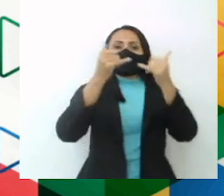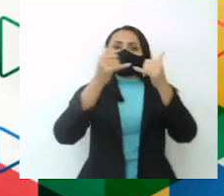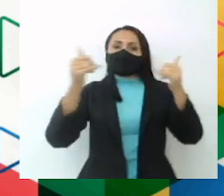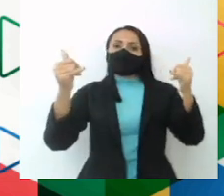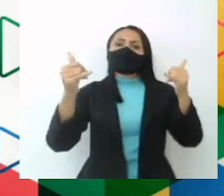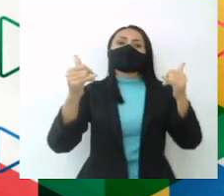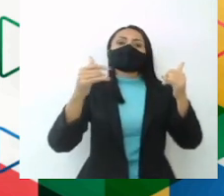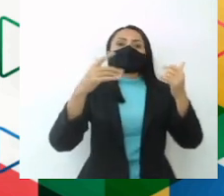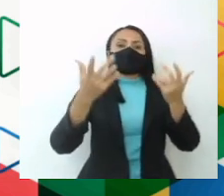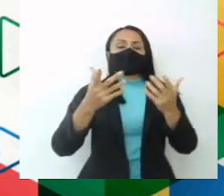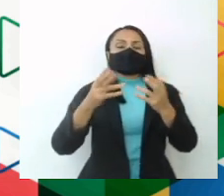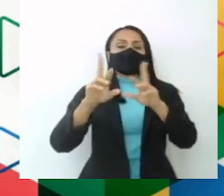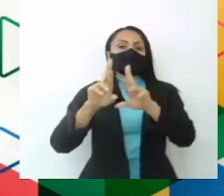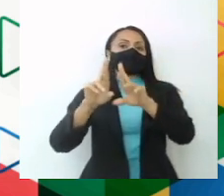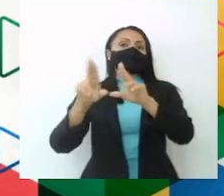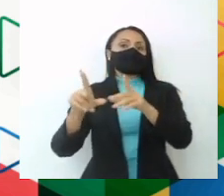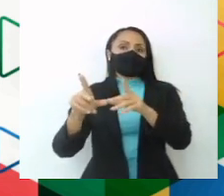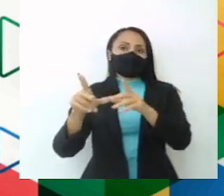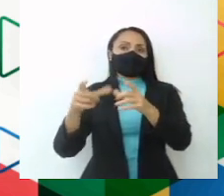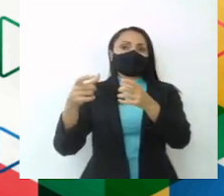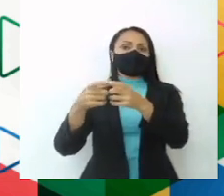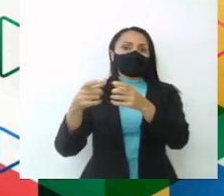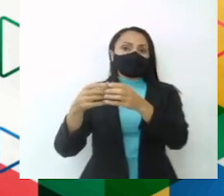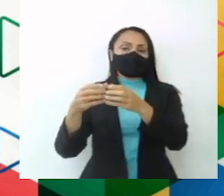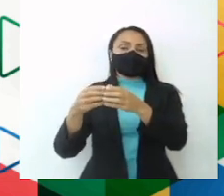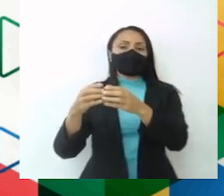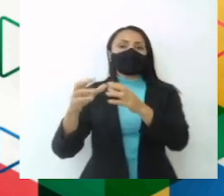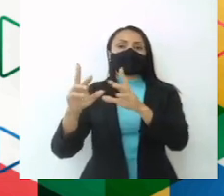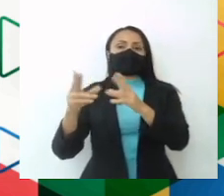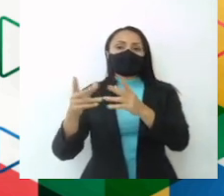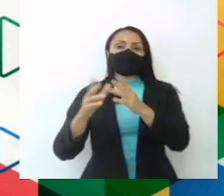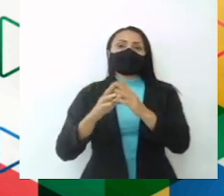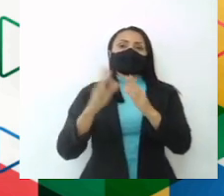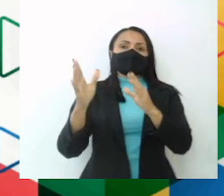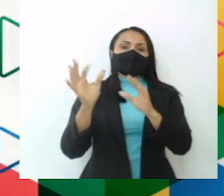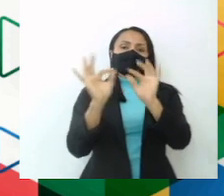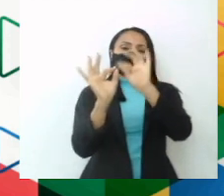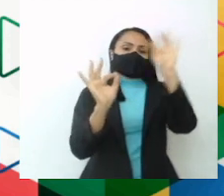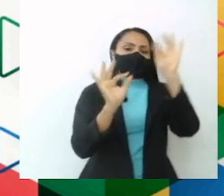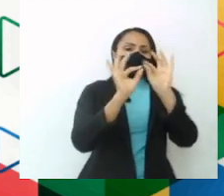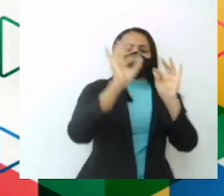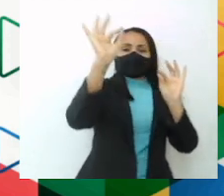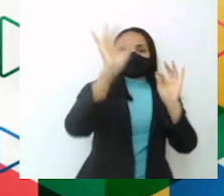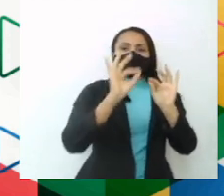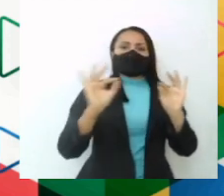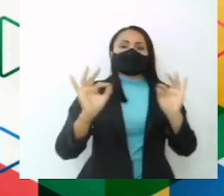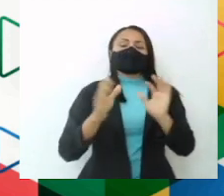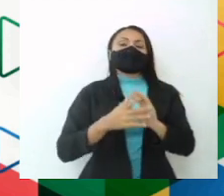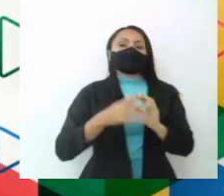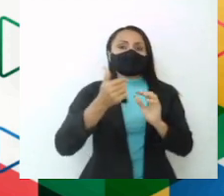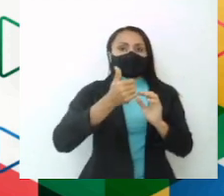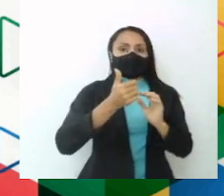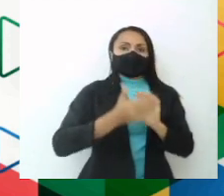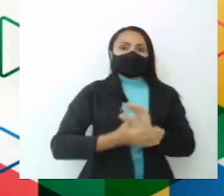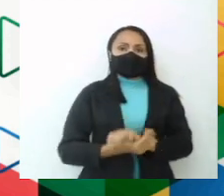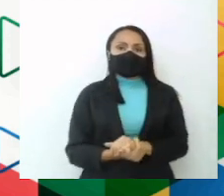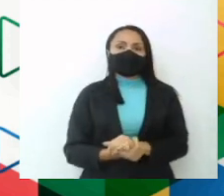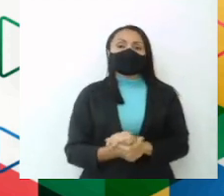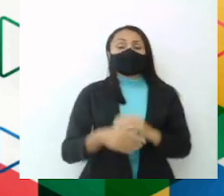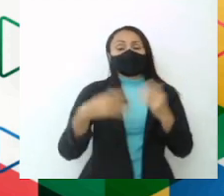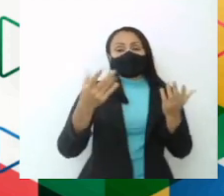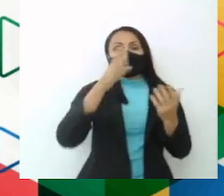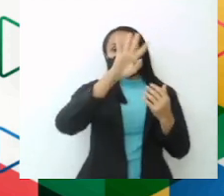grandezas de espécies diferentes. Aí você faz a correspondência aí entre elas. Esse é o primeiro passo. Faz a